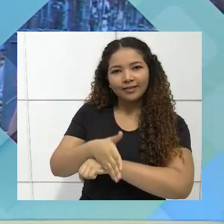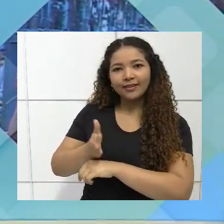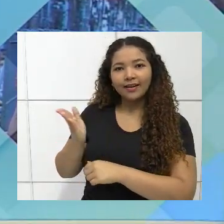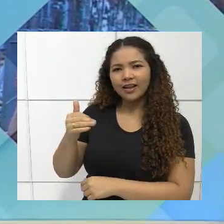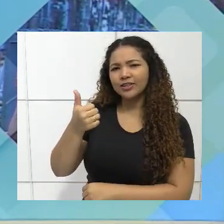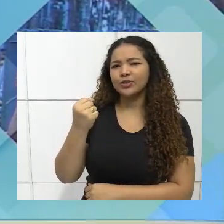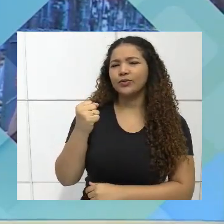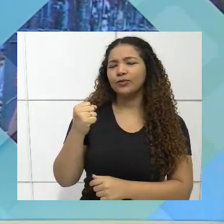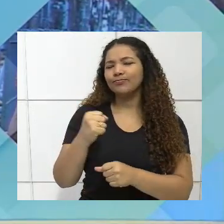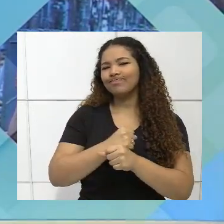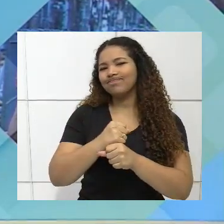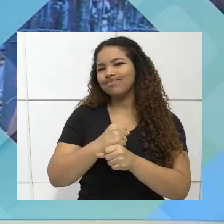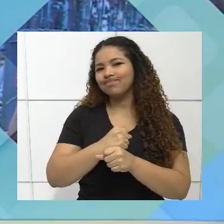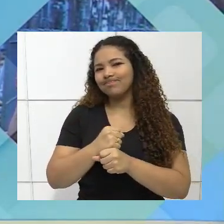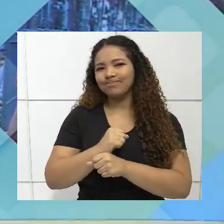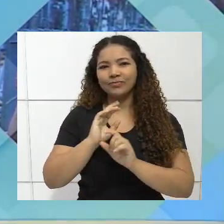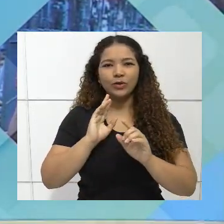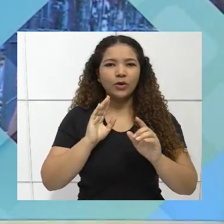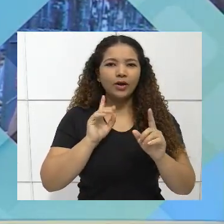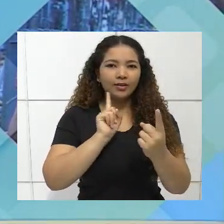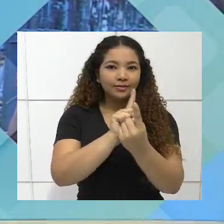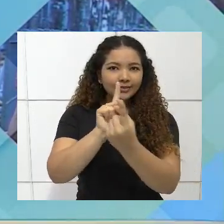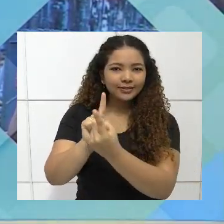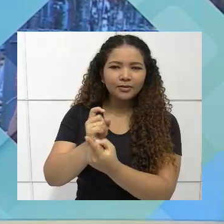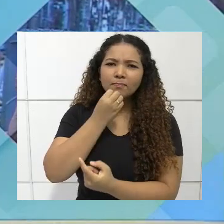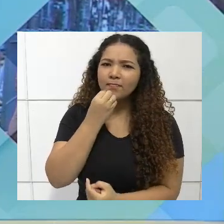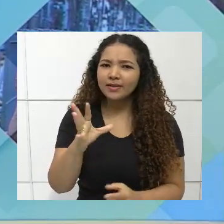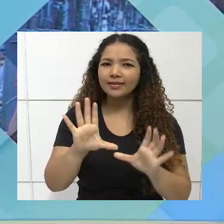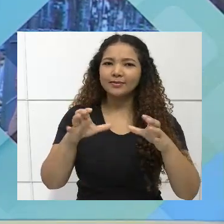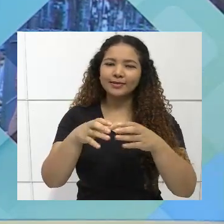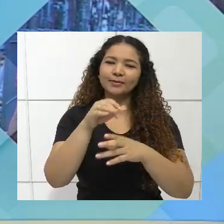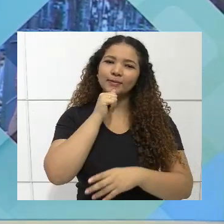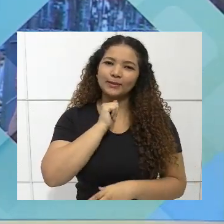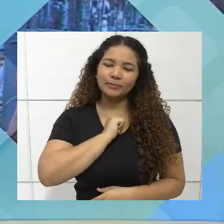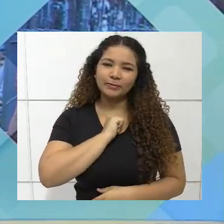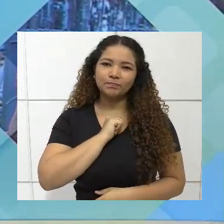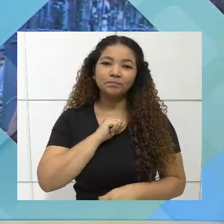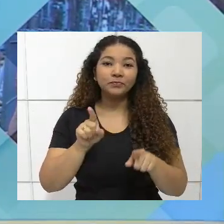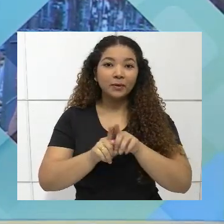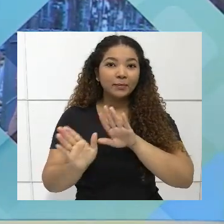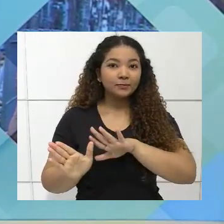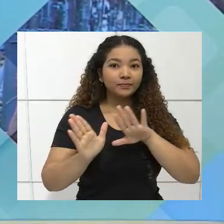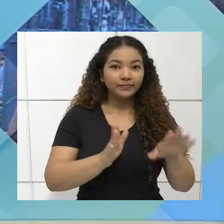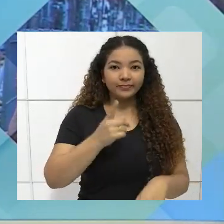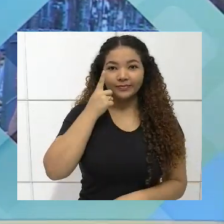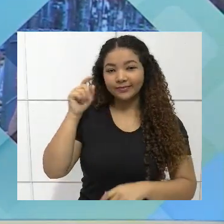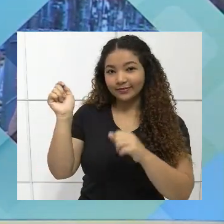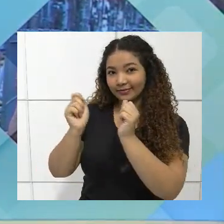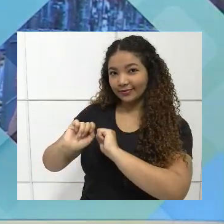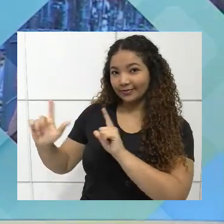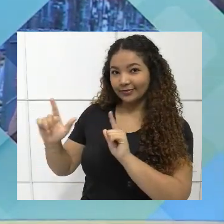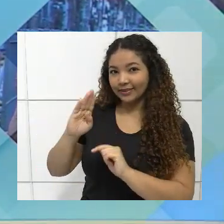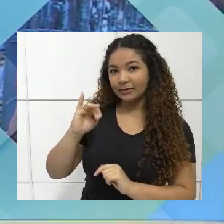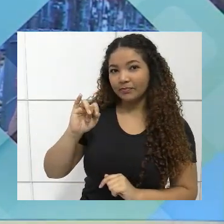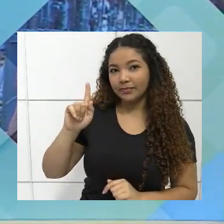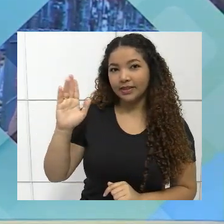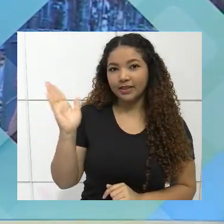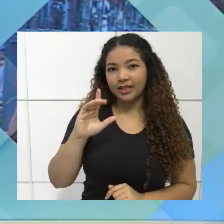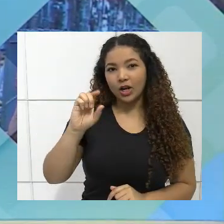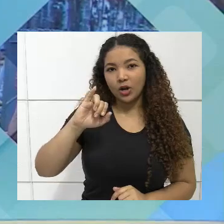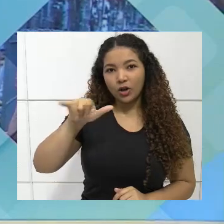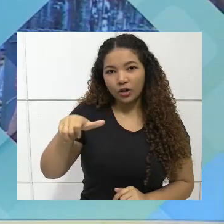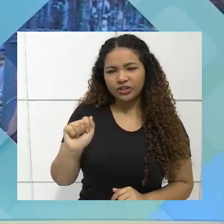anos atendendo muito bem a nossa comunidade. E a Big Loja é a loja da sua marca. A promoção do Dia das Crianças começou no dia 11 e vai até o